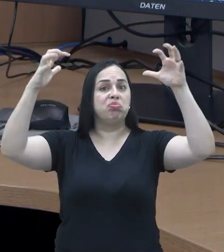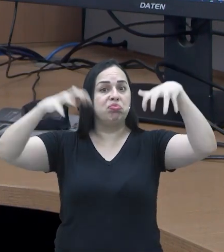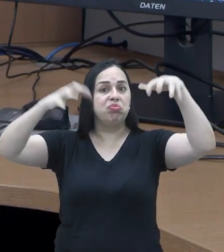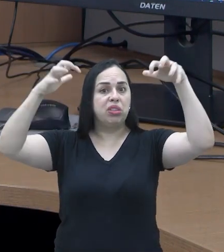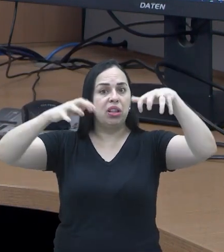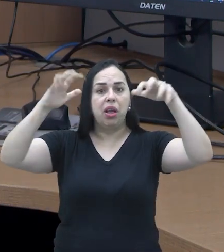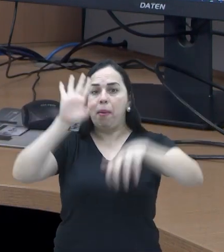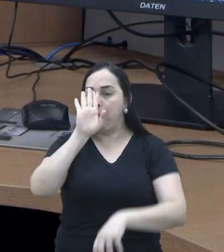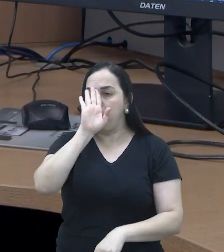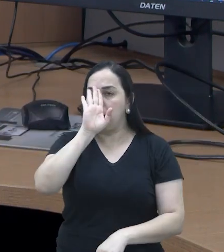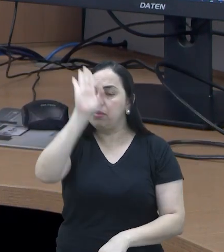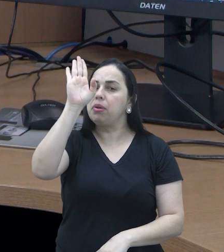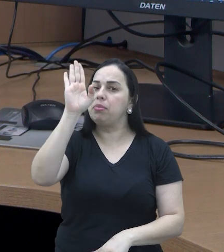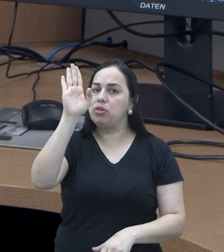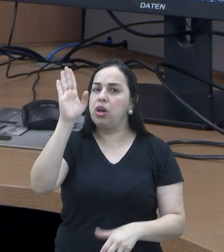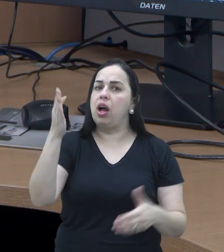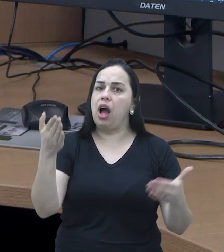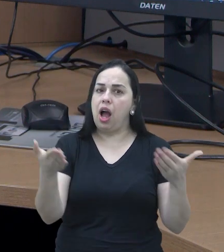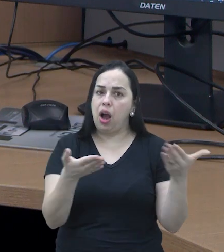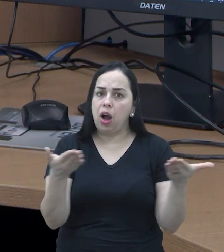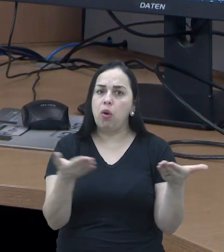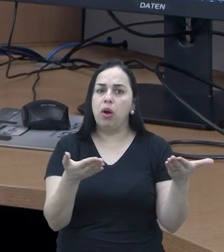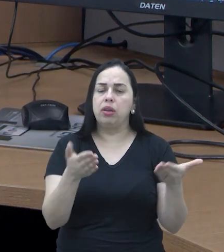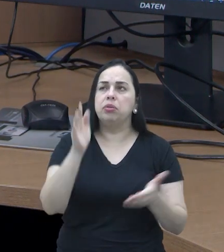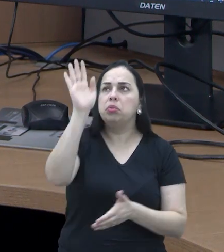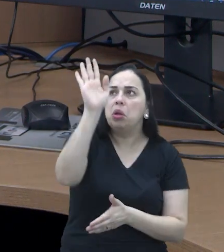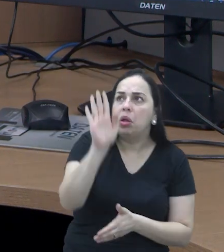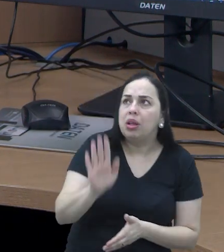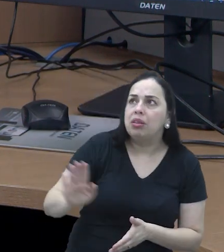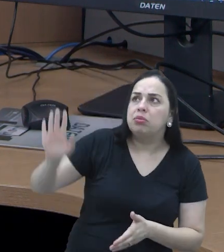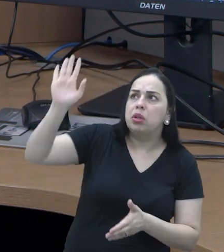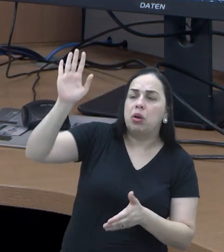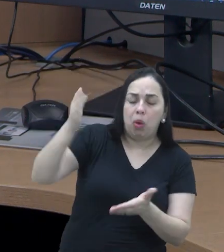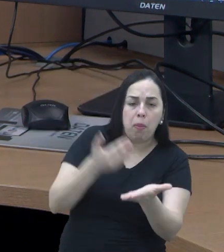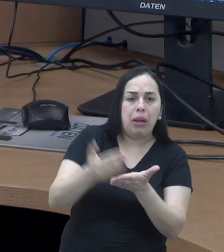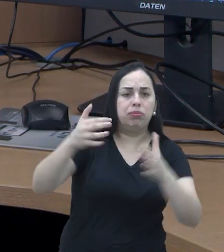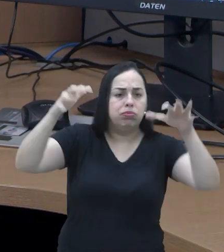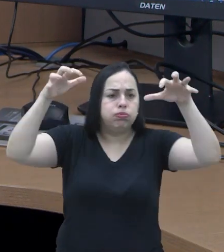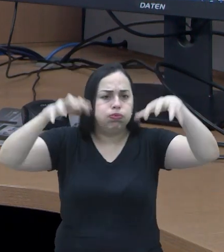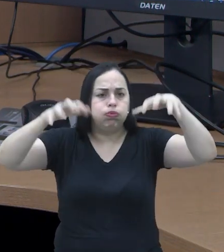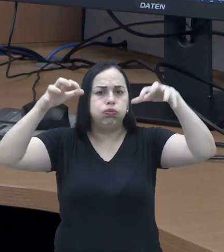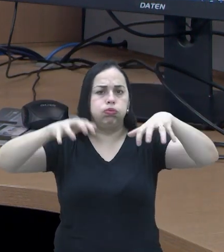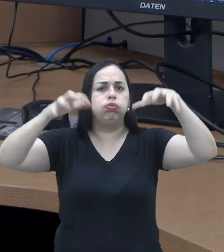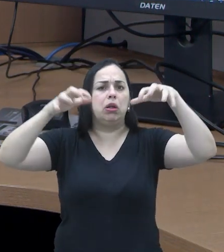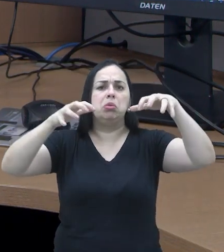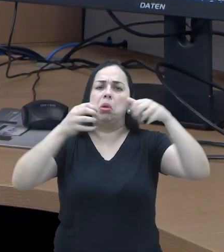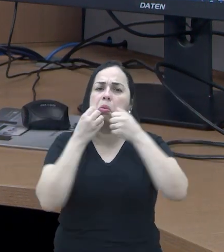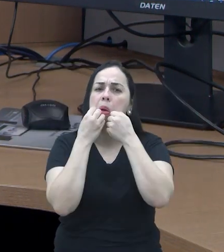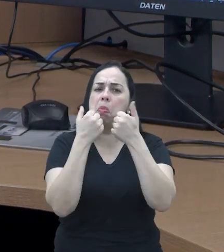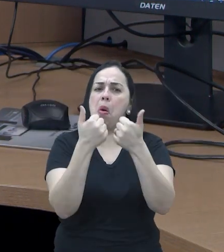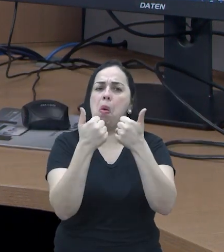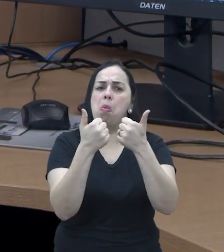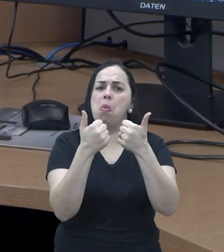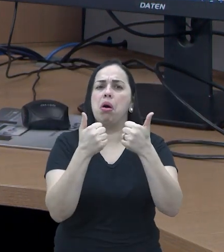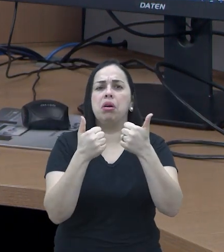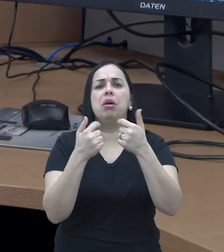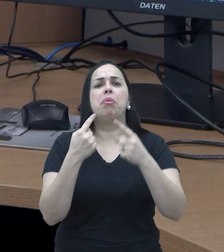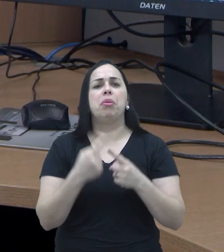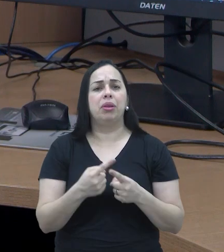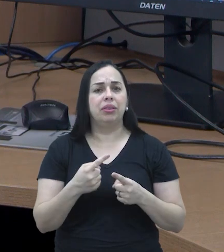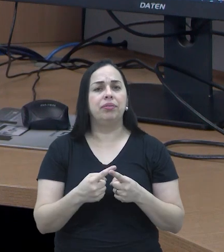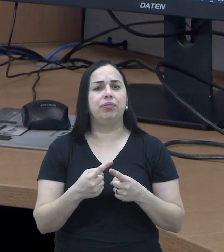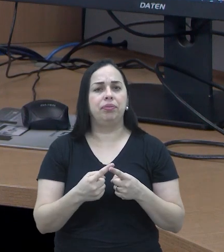chuvoso, principalmente em relação à previsão atual para as próximas regiões do país. Então a gente está numa condição um pouco